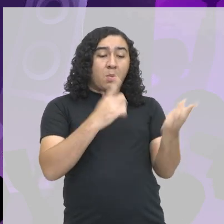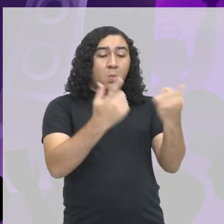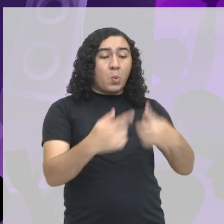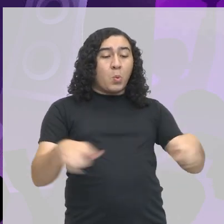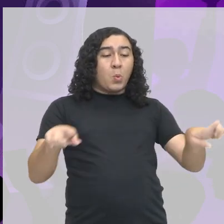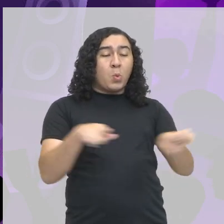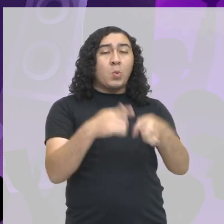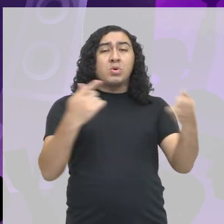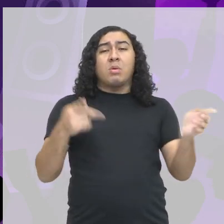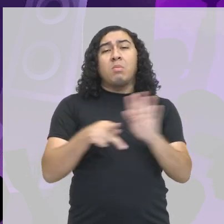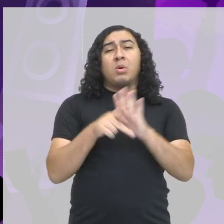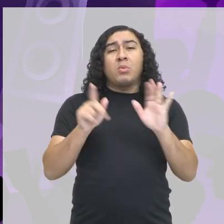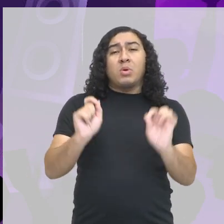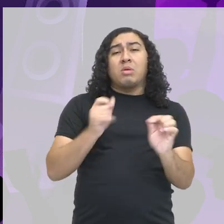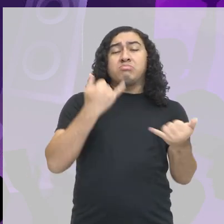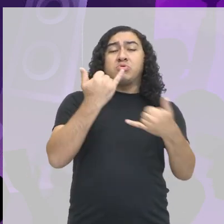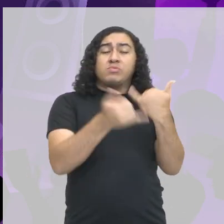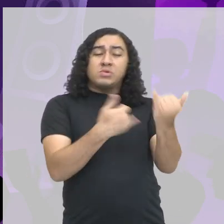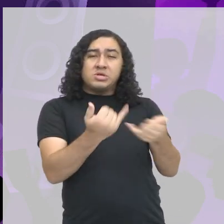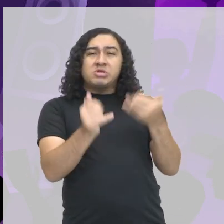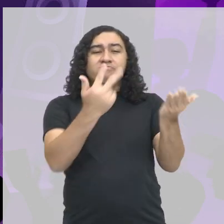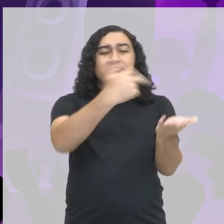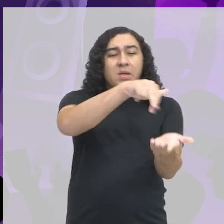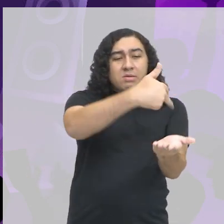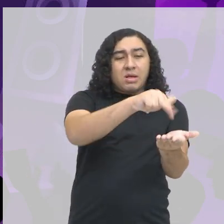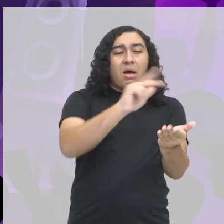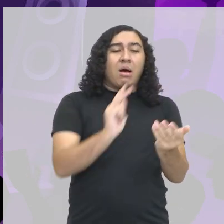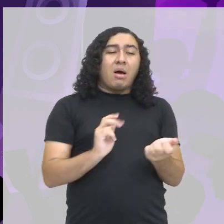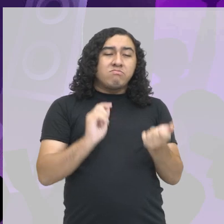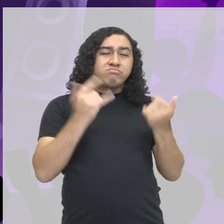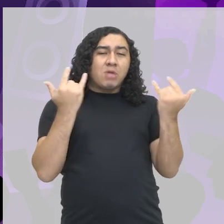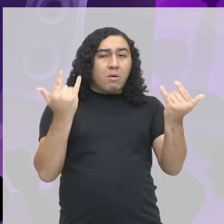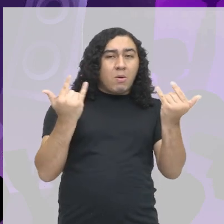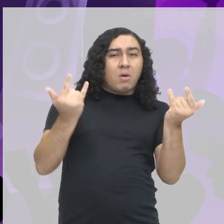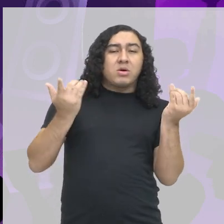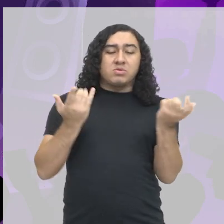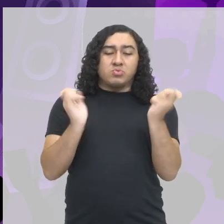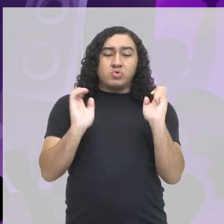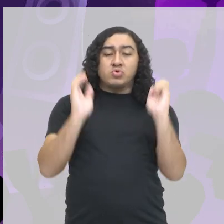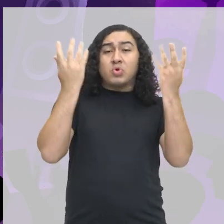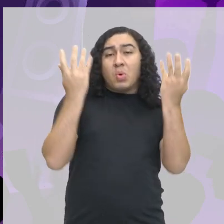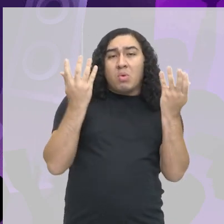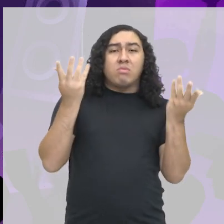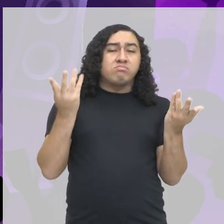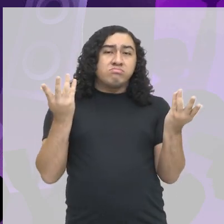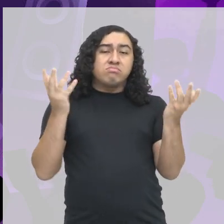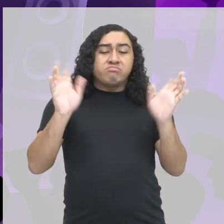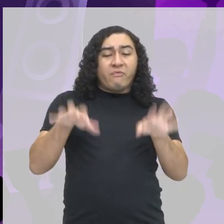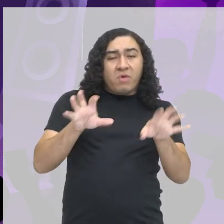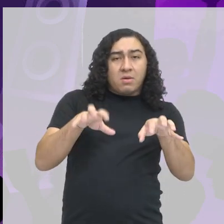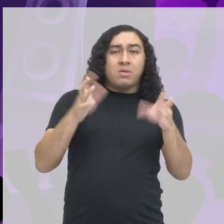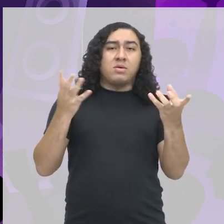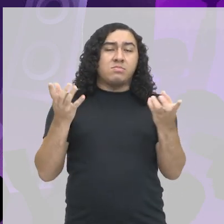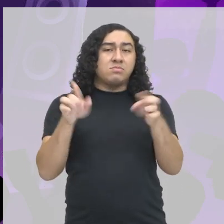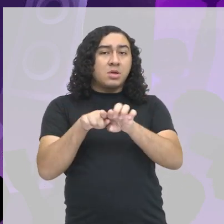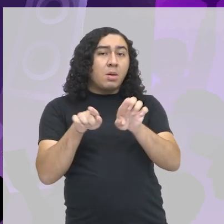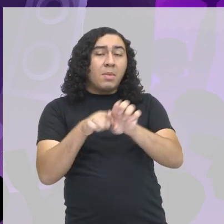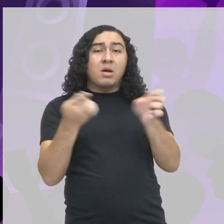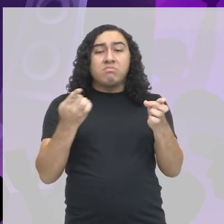quê? Para se divertir, para dançar, para ir a um show de rock, um show de funk, um show